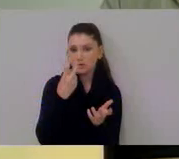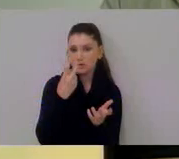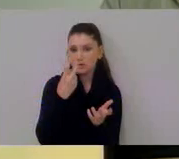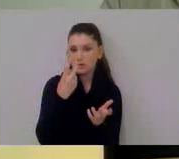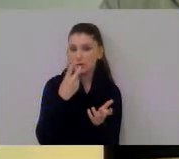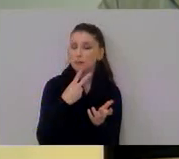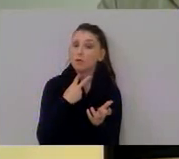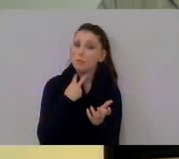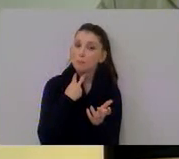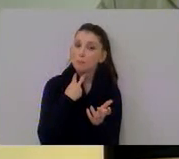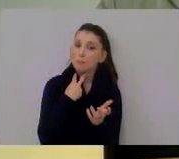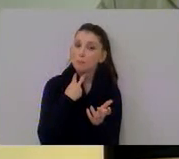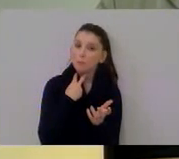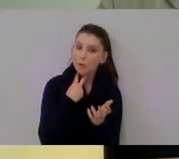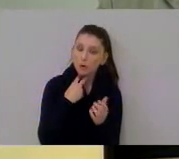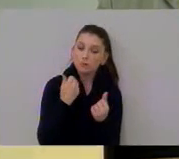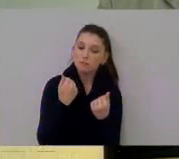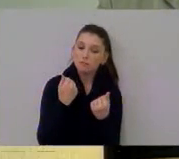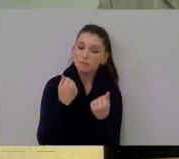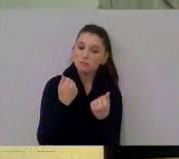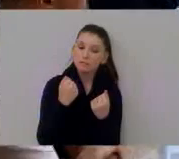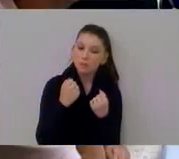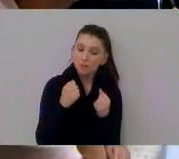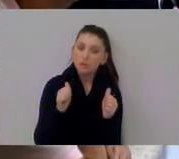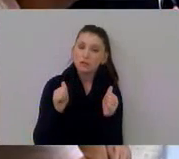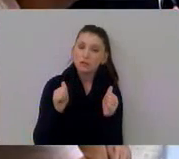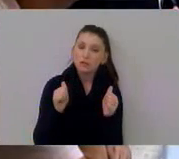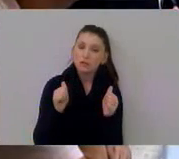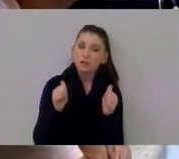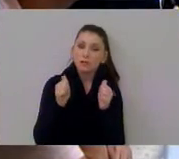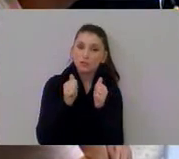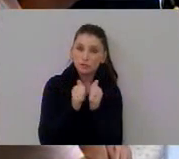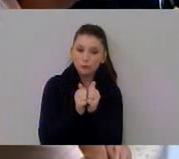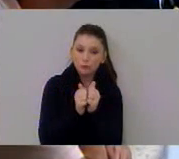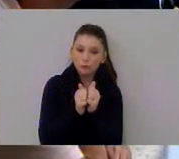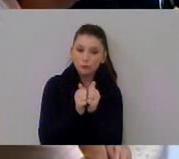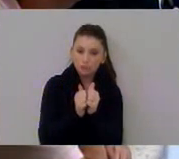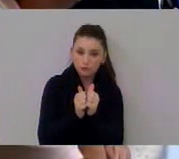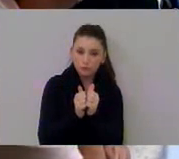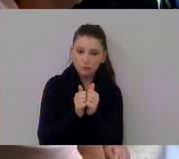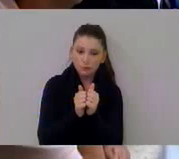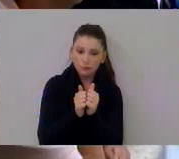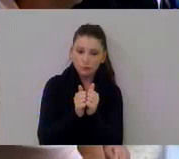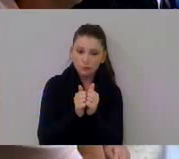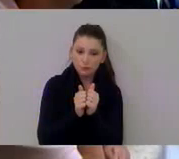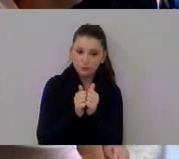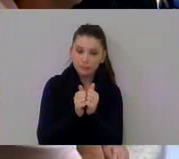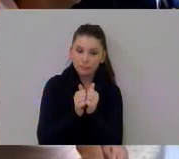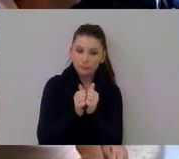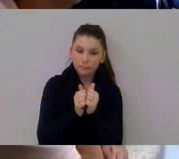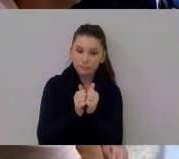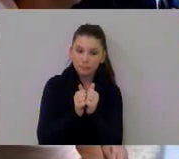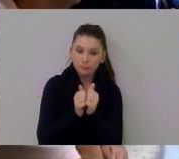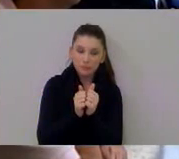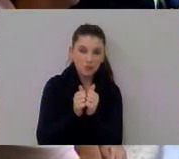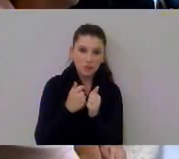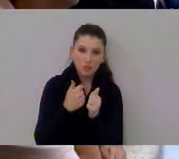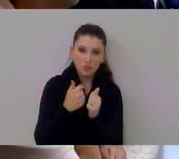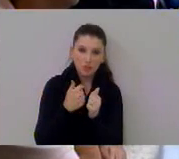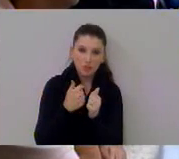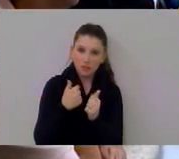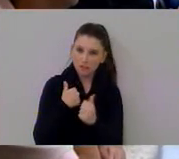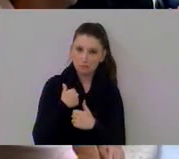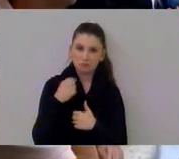que fiz até hoje, eu nunca prometi que irei fazer alguma coisa a